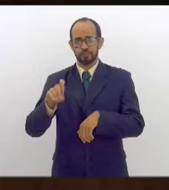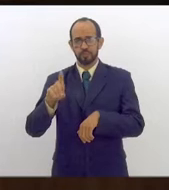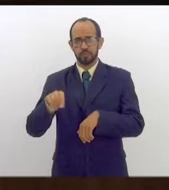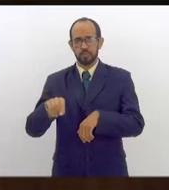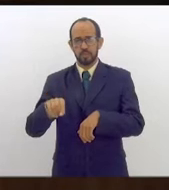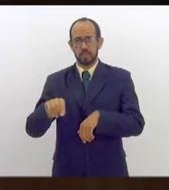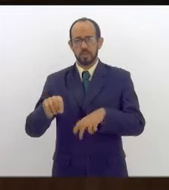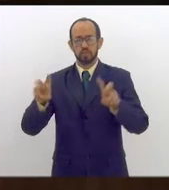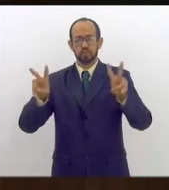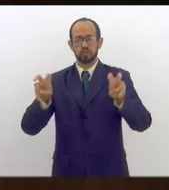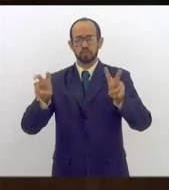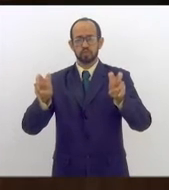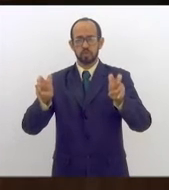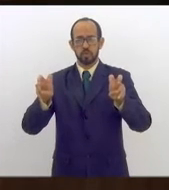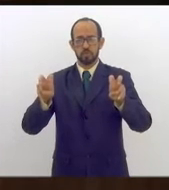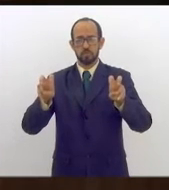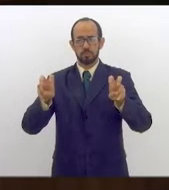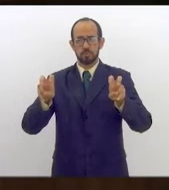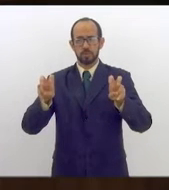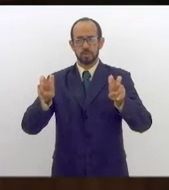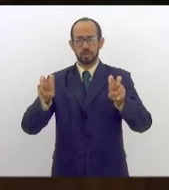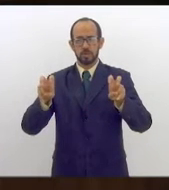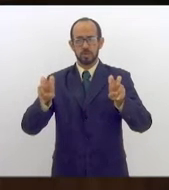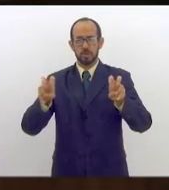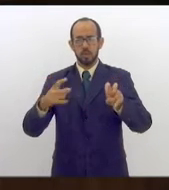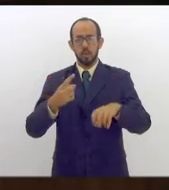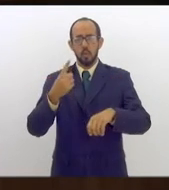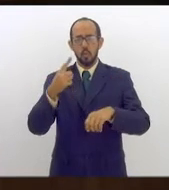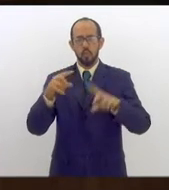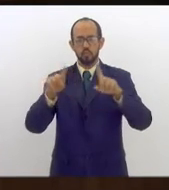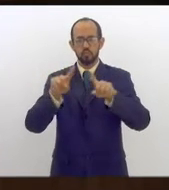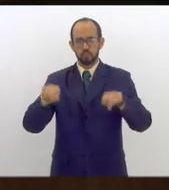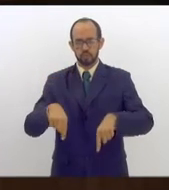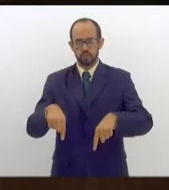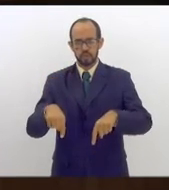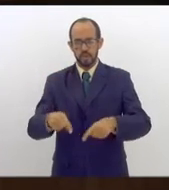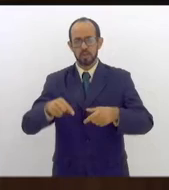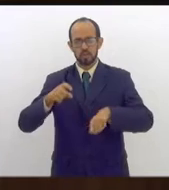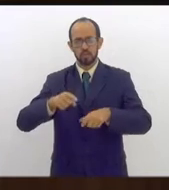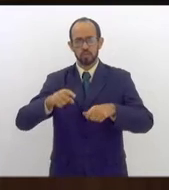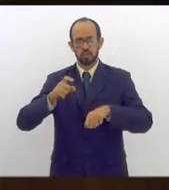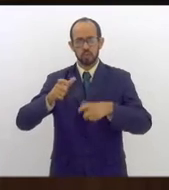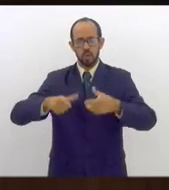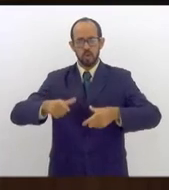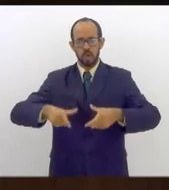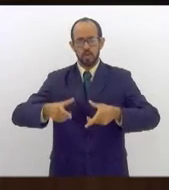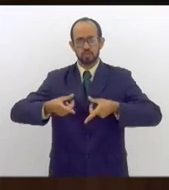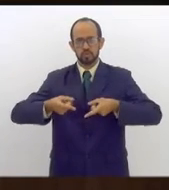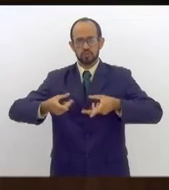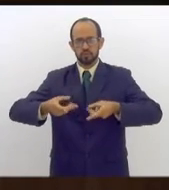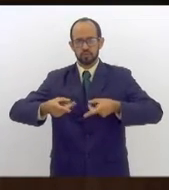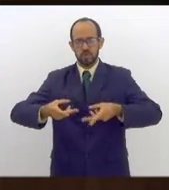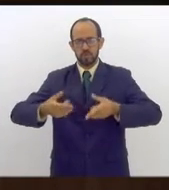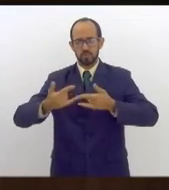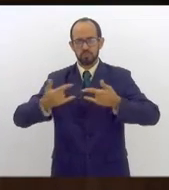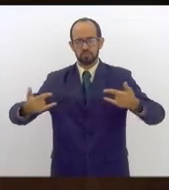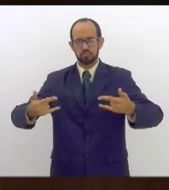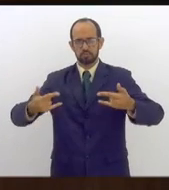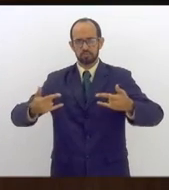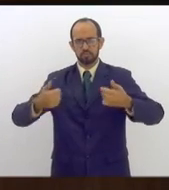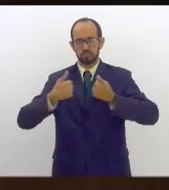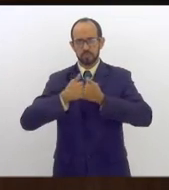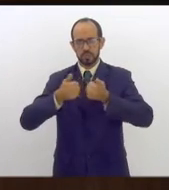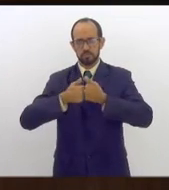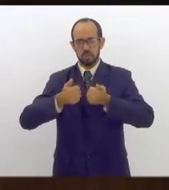dispõe sobre a colocação de ao menos um funcionário em locais de venda de bilhetes pelas concessionárias de